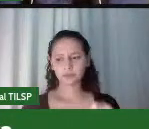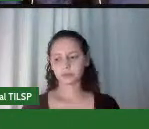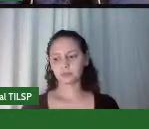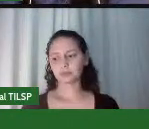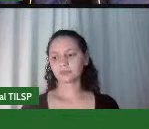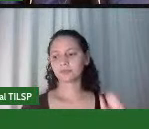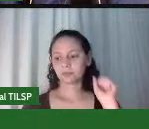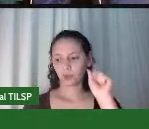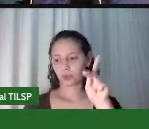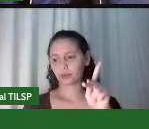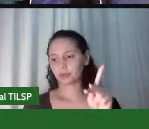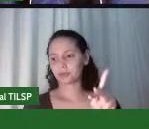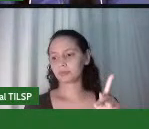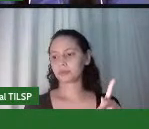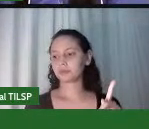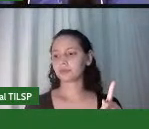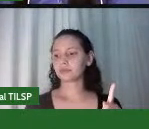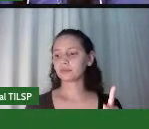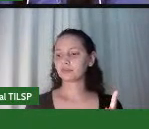Tranquilo.